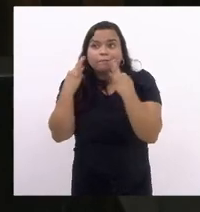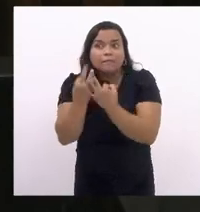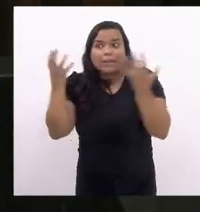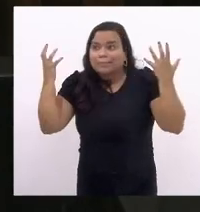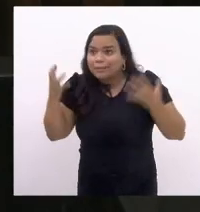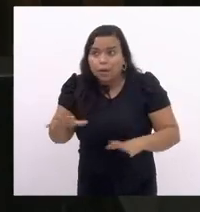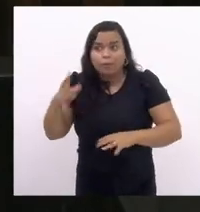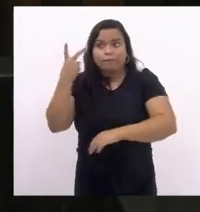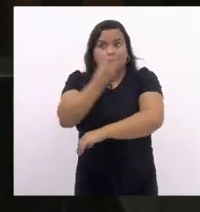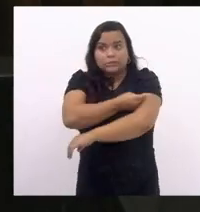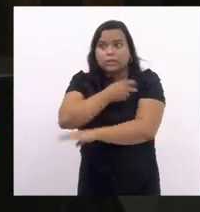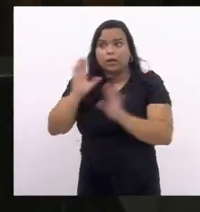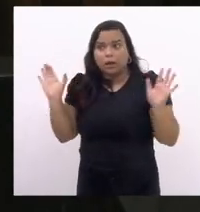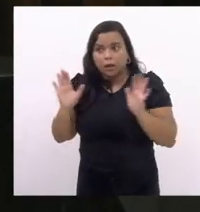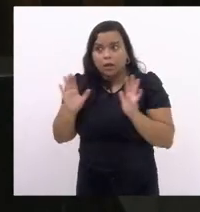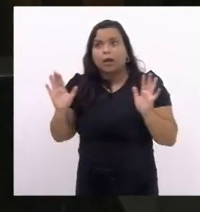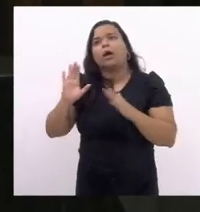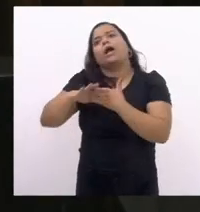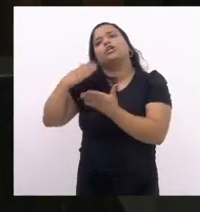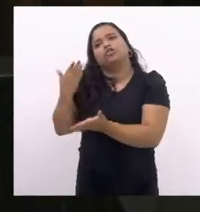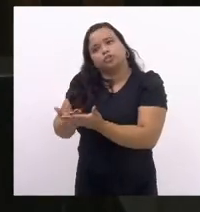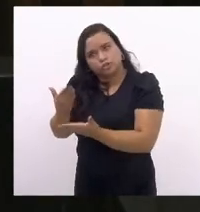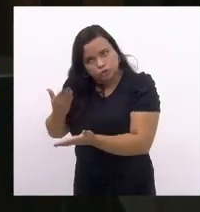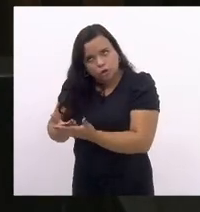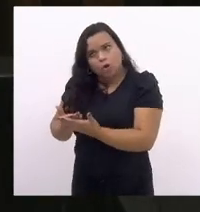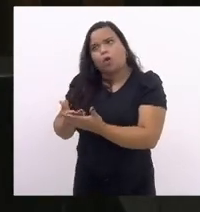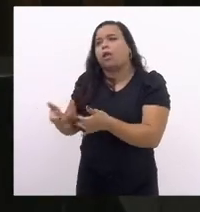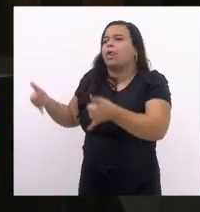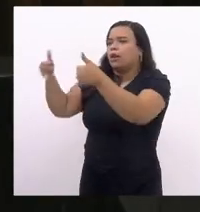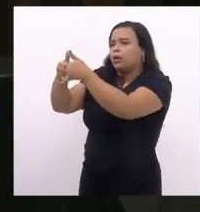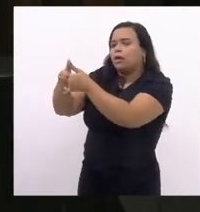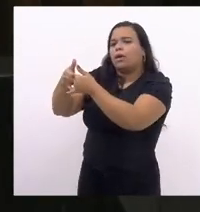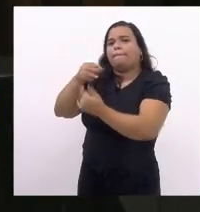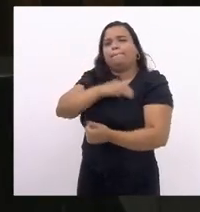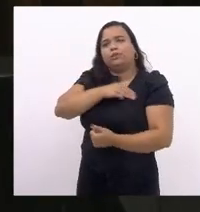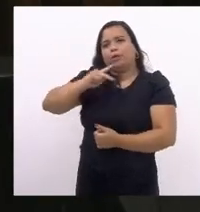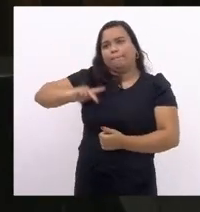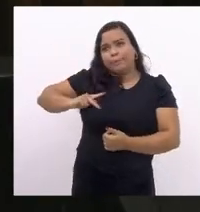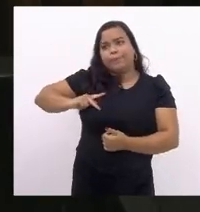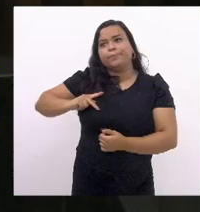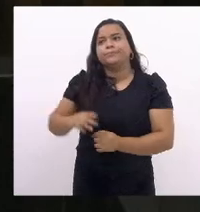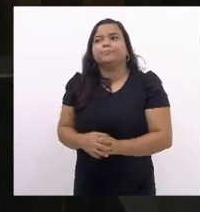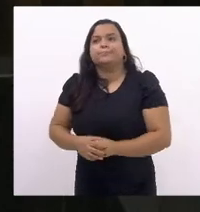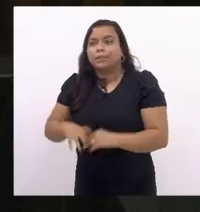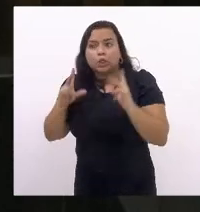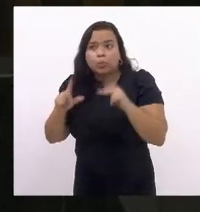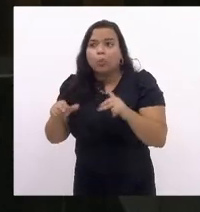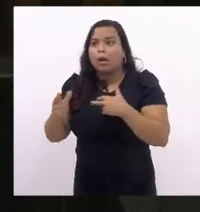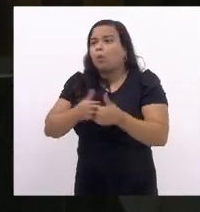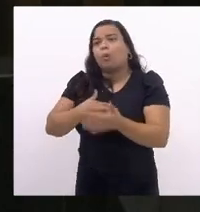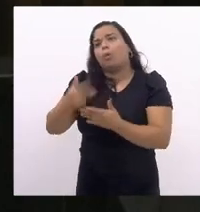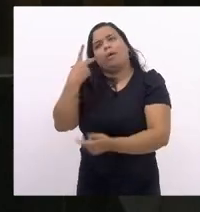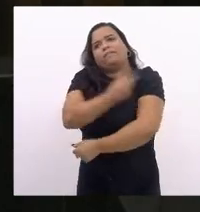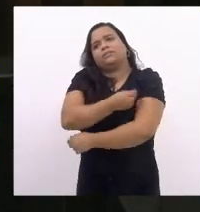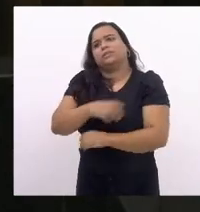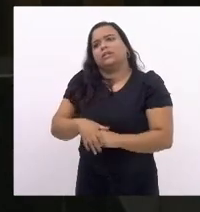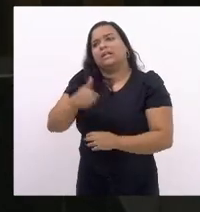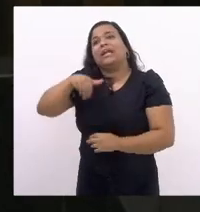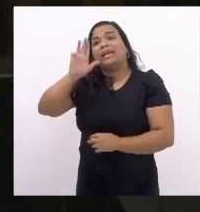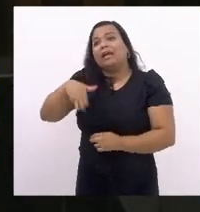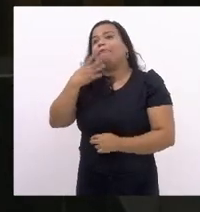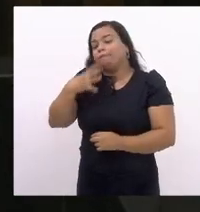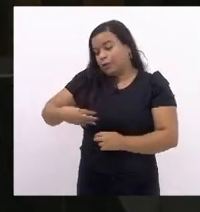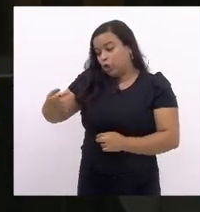vacinar? Aí a escola vai contactar o Ministério Público, como faz com qualquer outra vacina. Quem tem filho